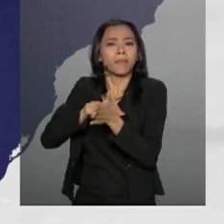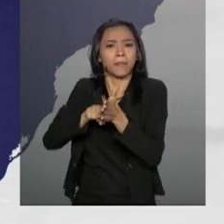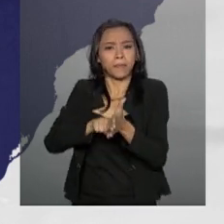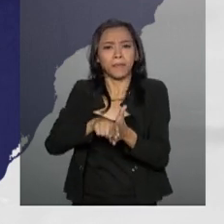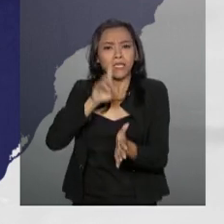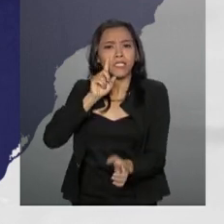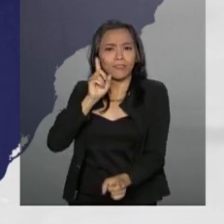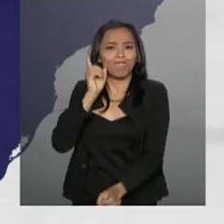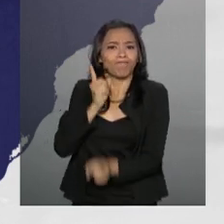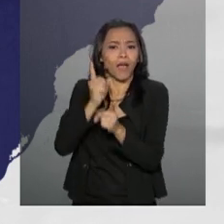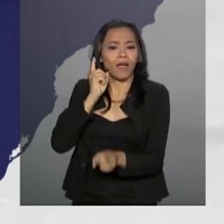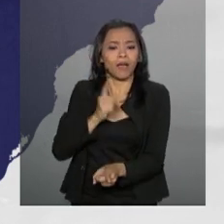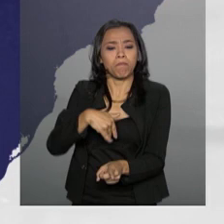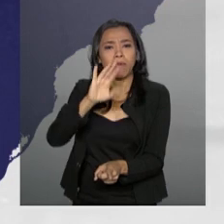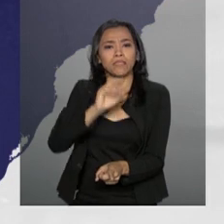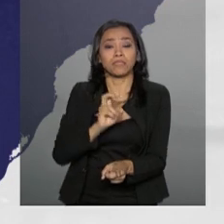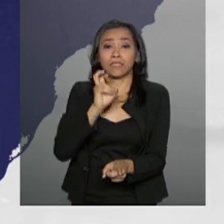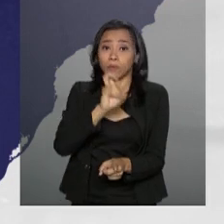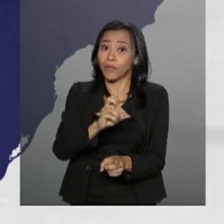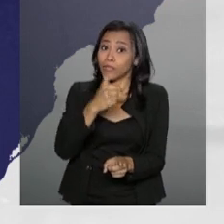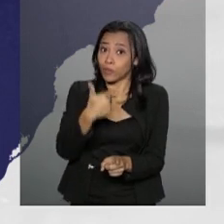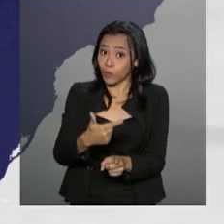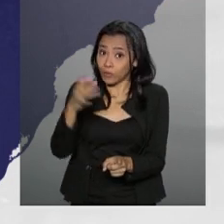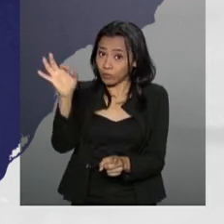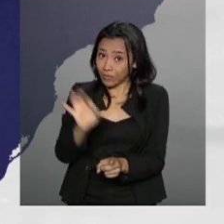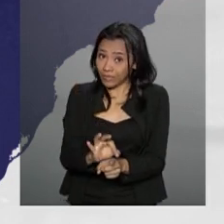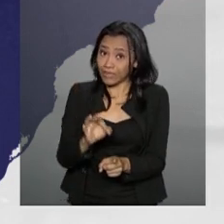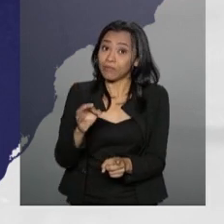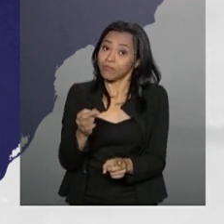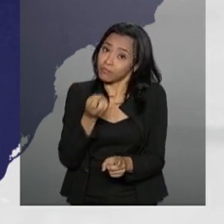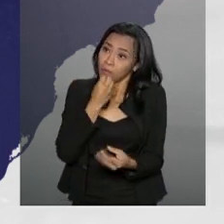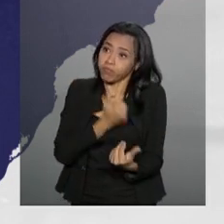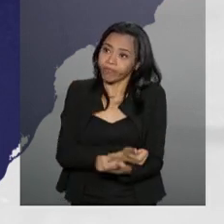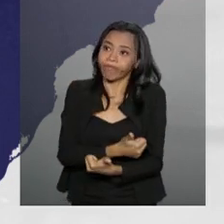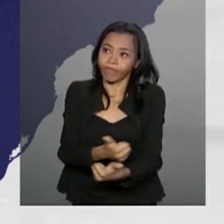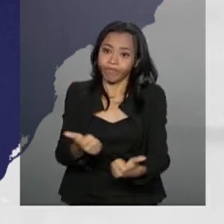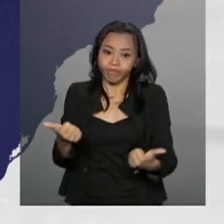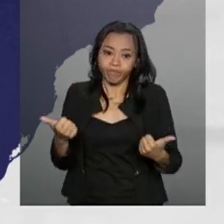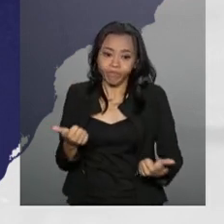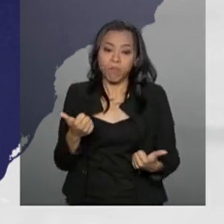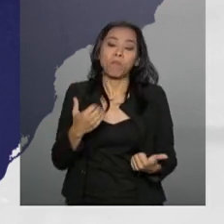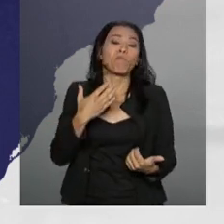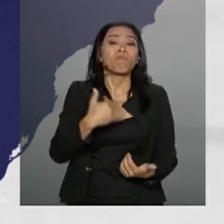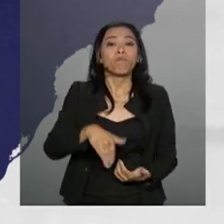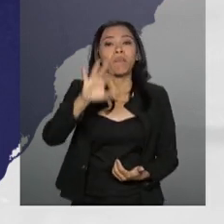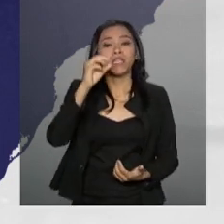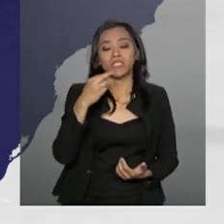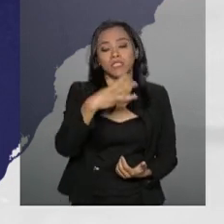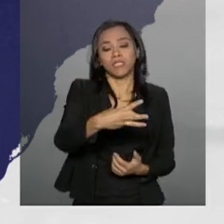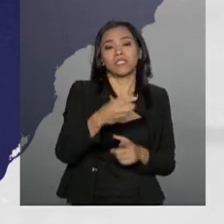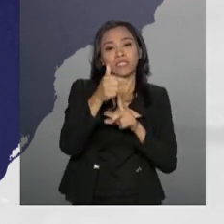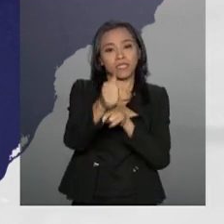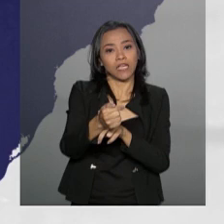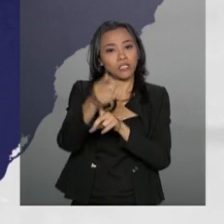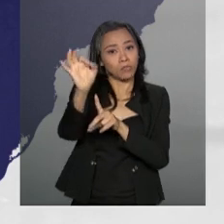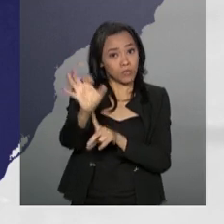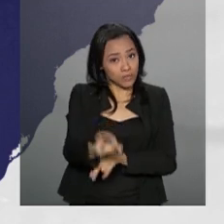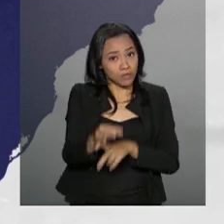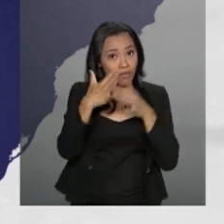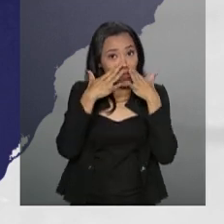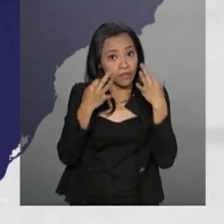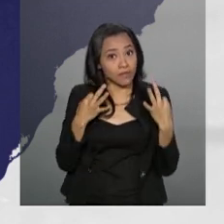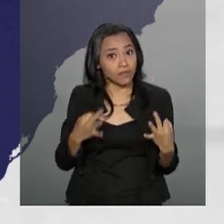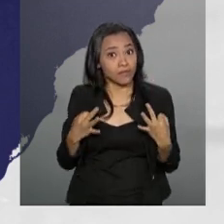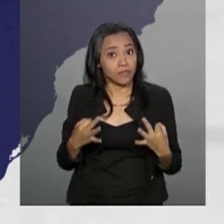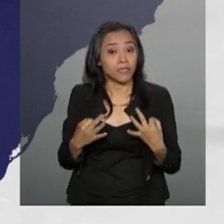de 52% das cidades estão em situação satisfatória, mais de 37% em alerta